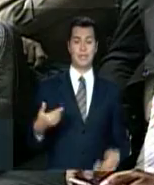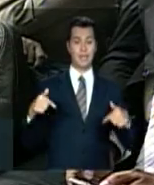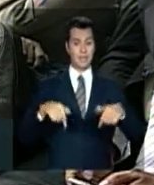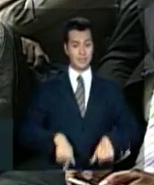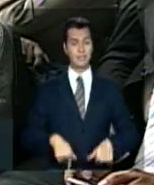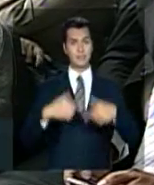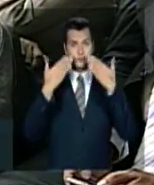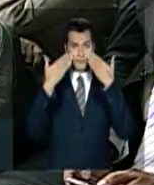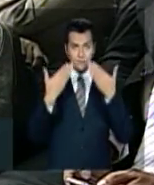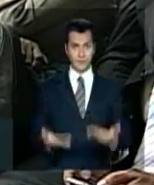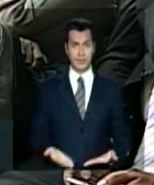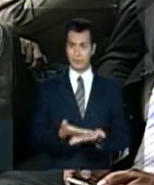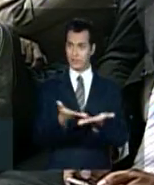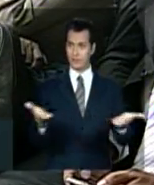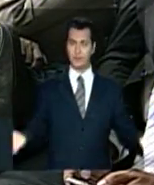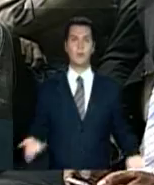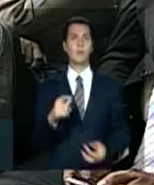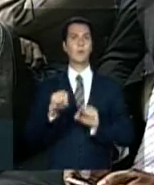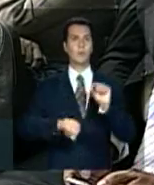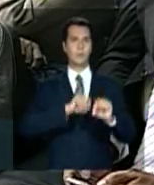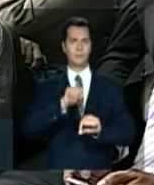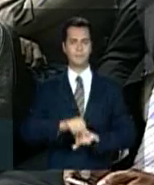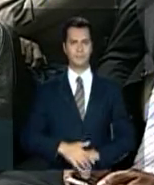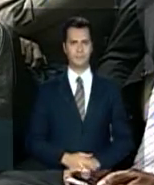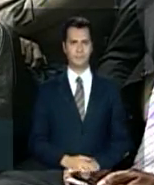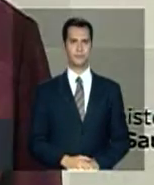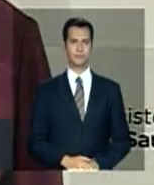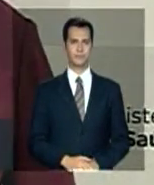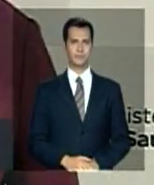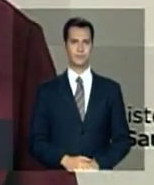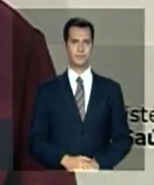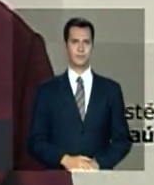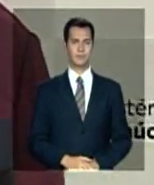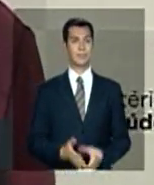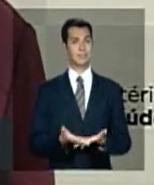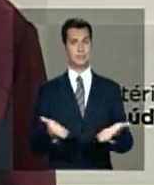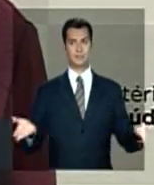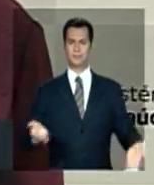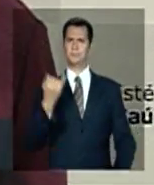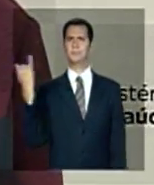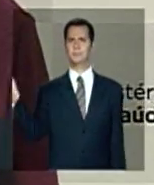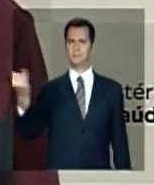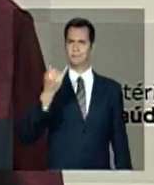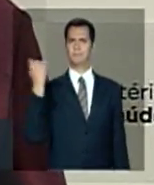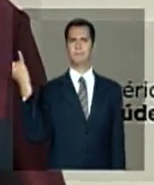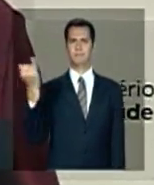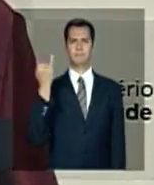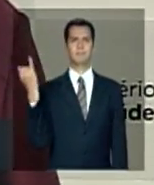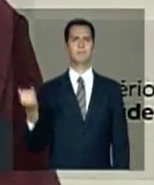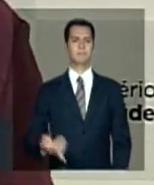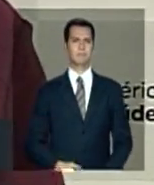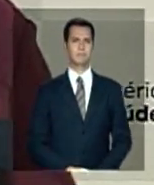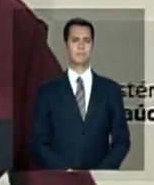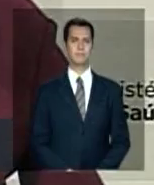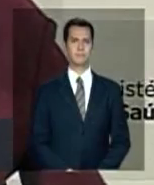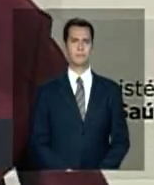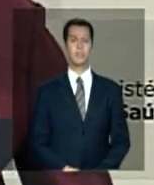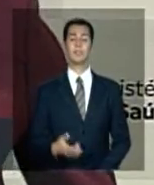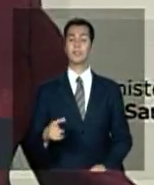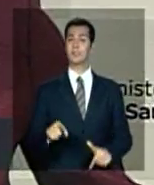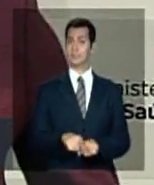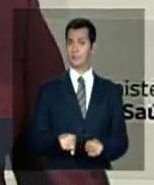aqui nesse momento um ato que eu considero muito importante vou